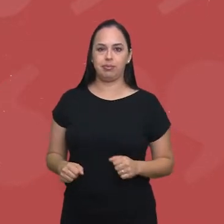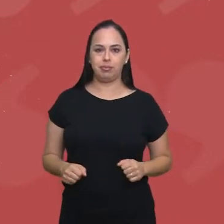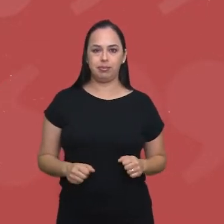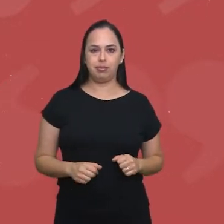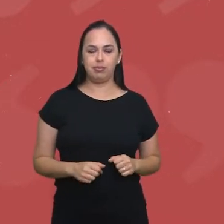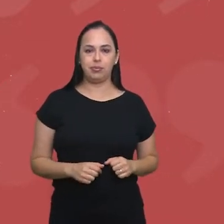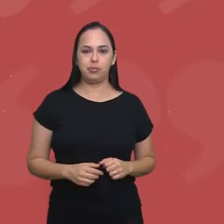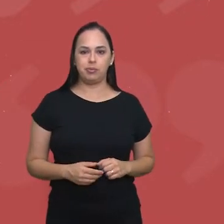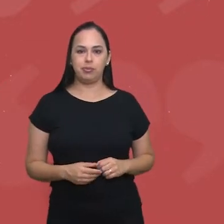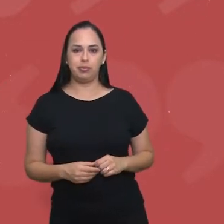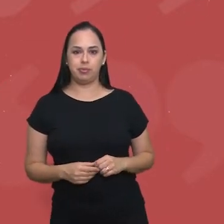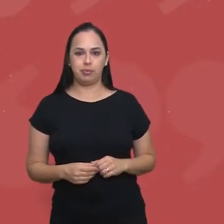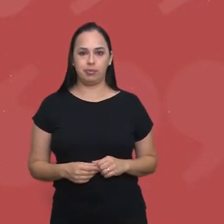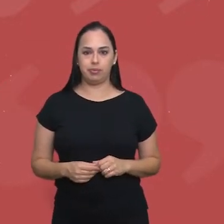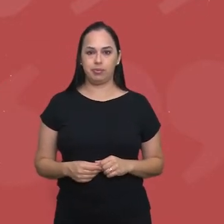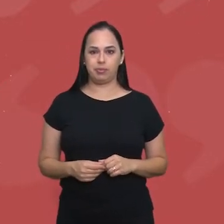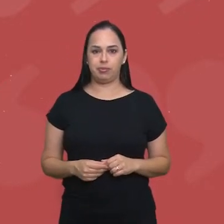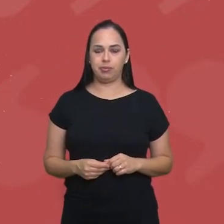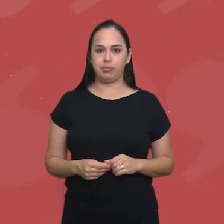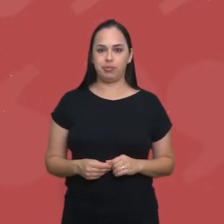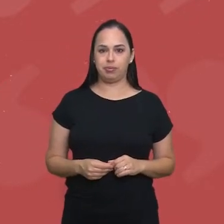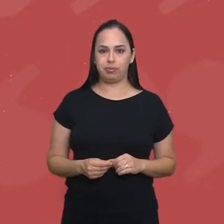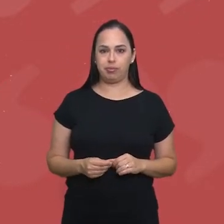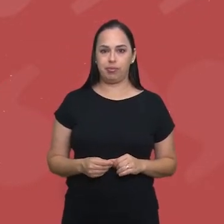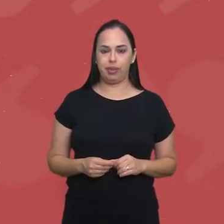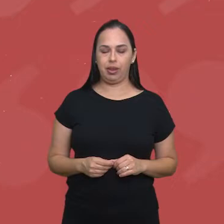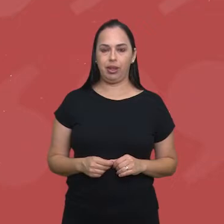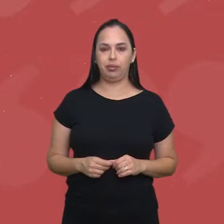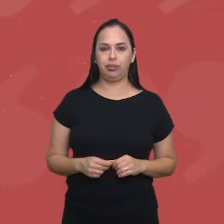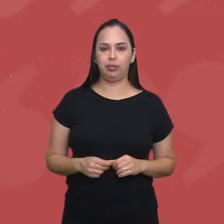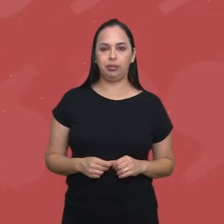aos benefícios oferecidos pelo gesto?